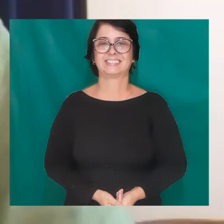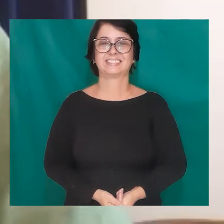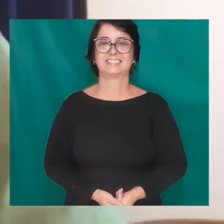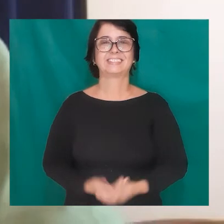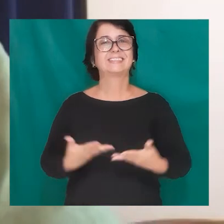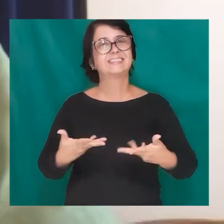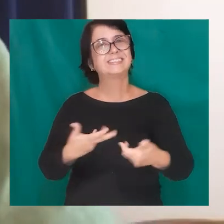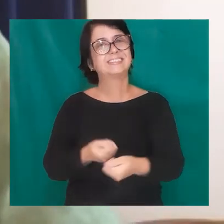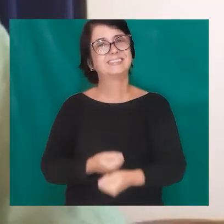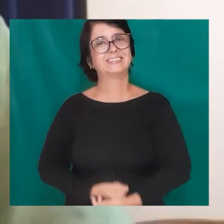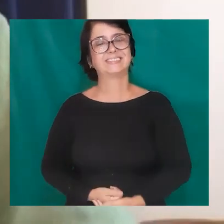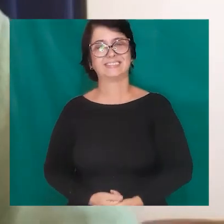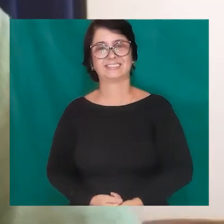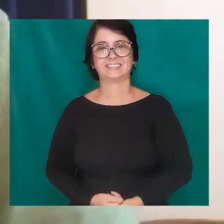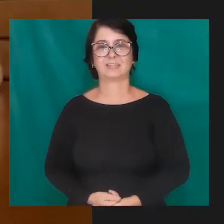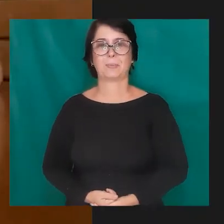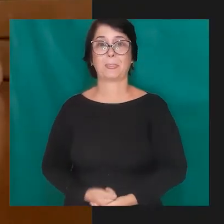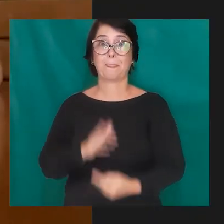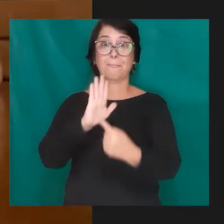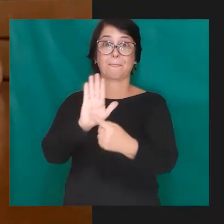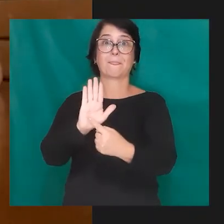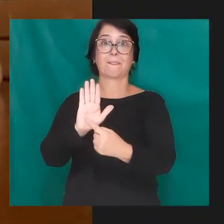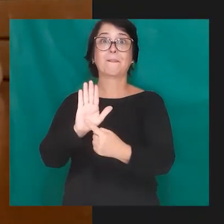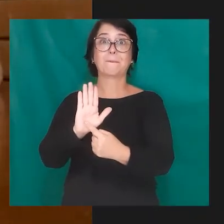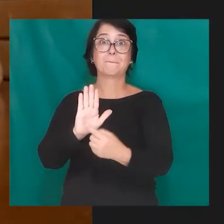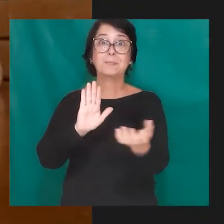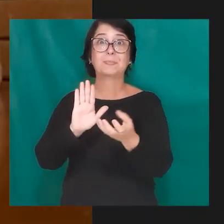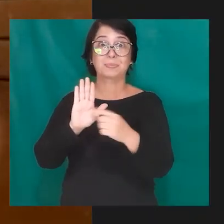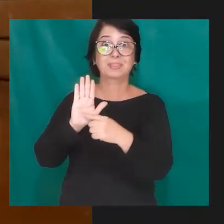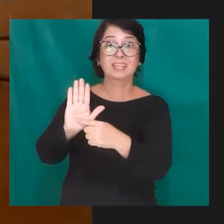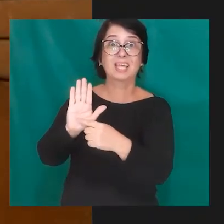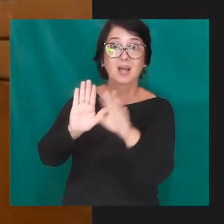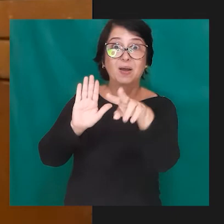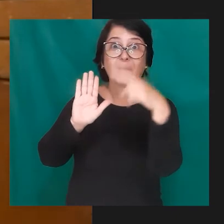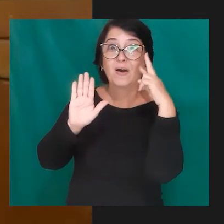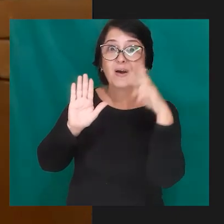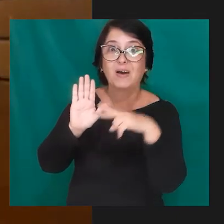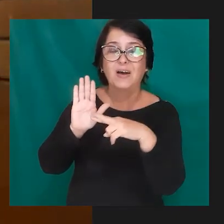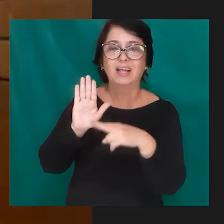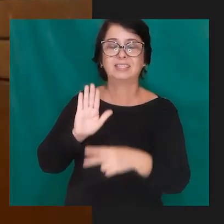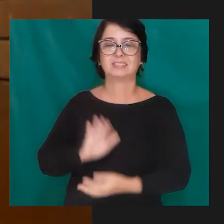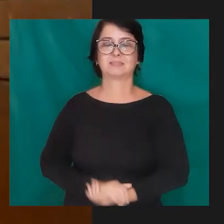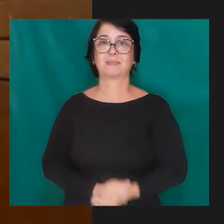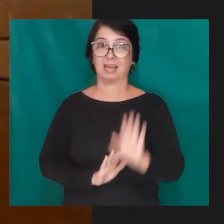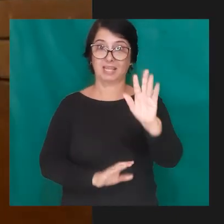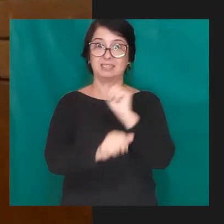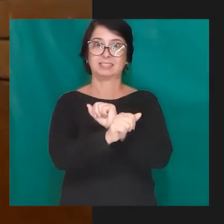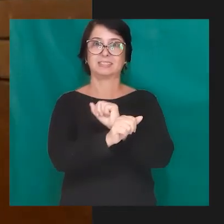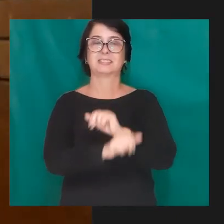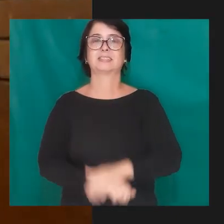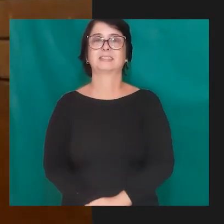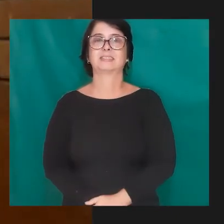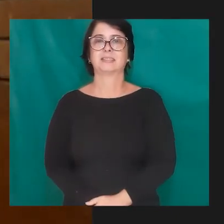maravilha. Eu tenho uma coisa que eu quero mostrar para o Dr. Adolfo, então, que eu acho que ele vai gostar. Eu vejo a coisa aqui.